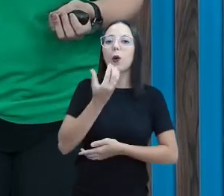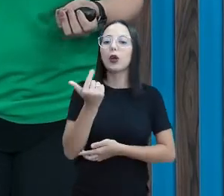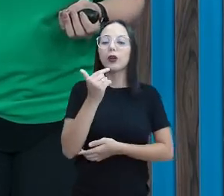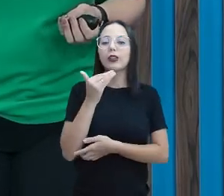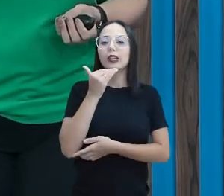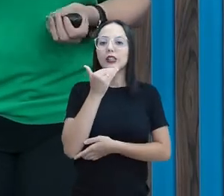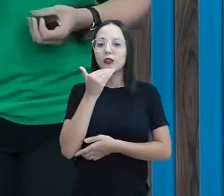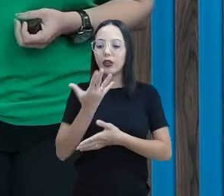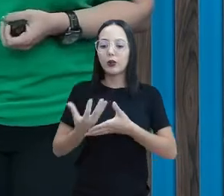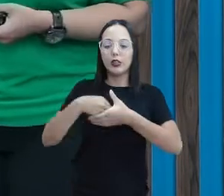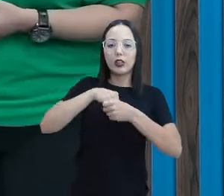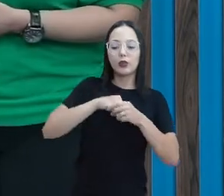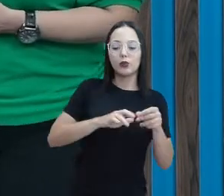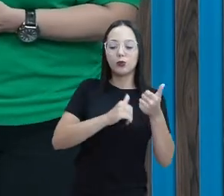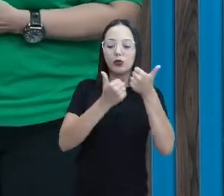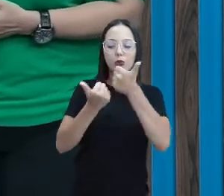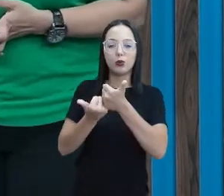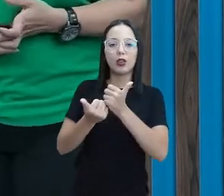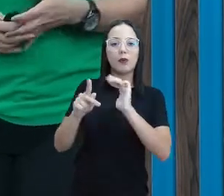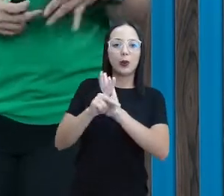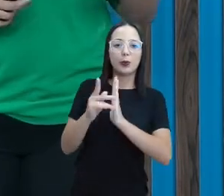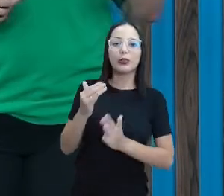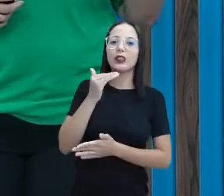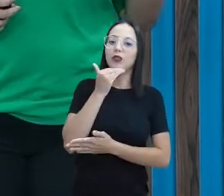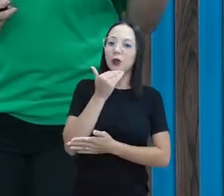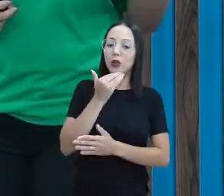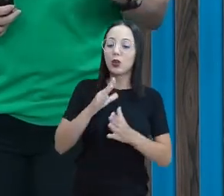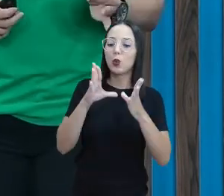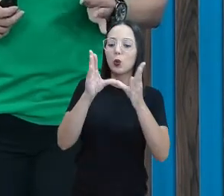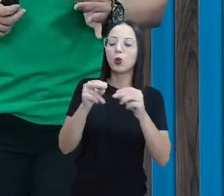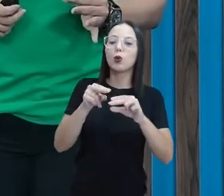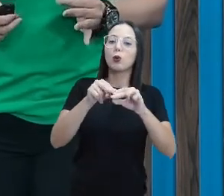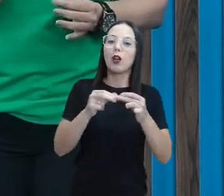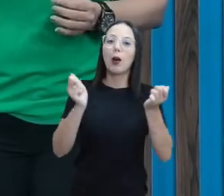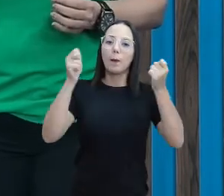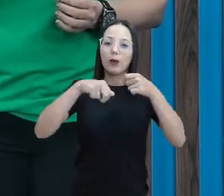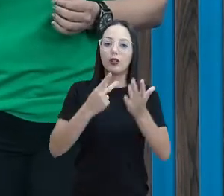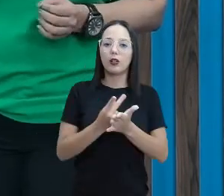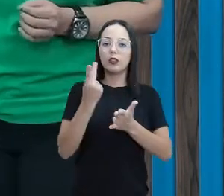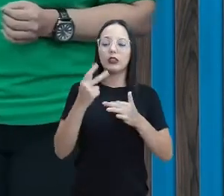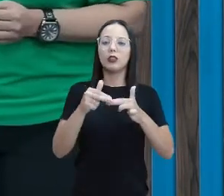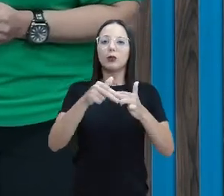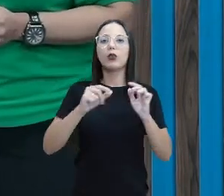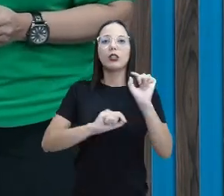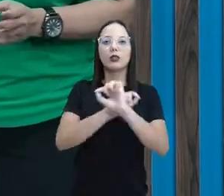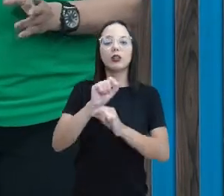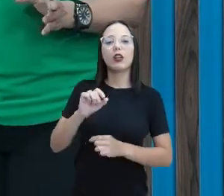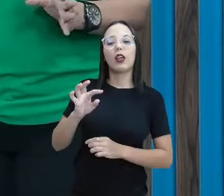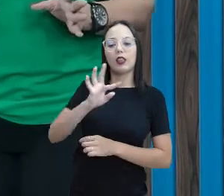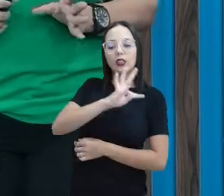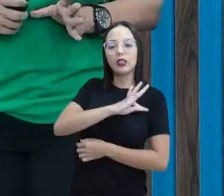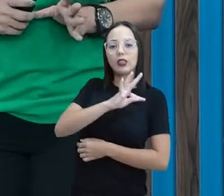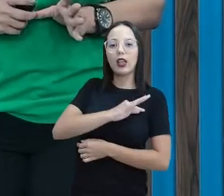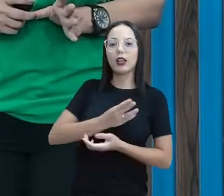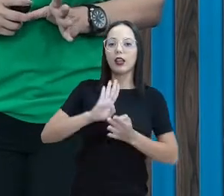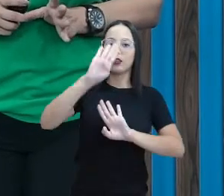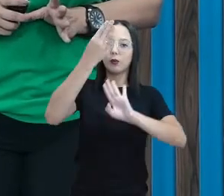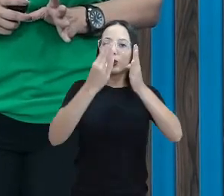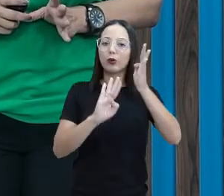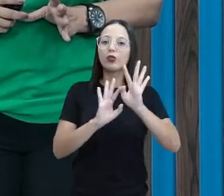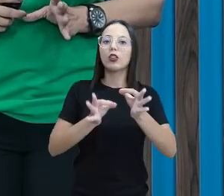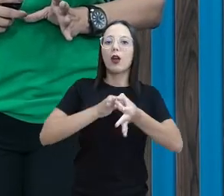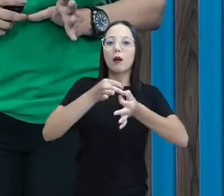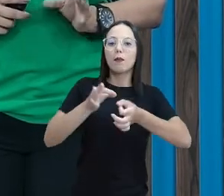defeito, e colocar no lugar desses defeituosos. Tudo isso pode acontecer por conta da técnica de biologia